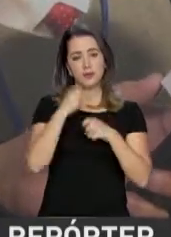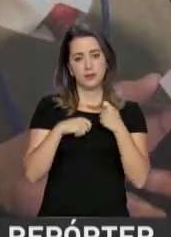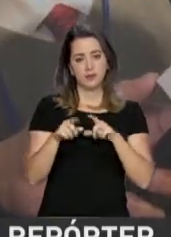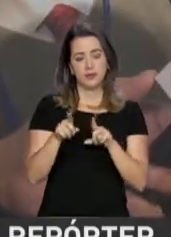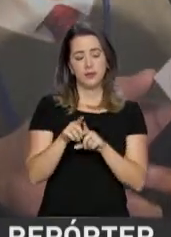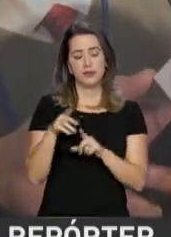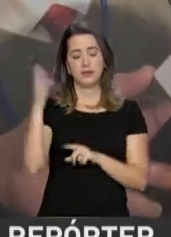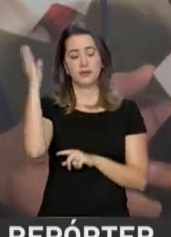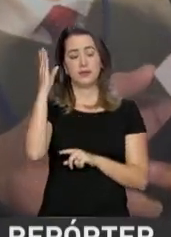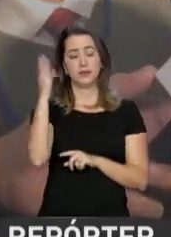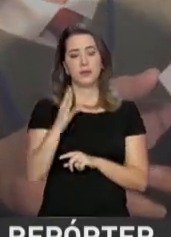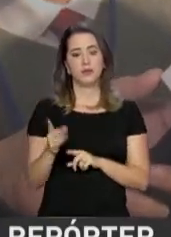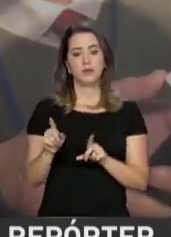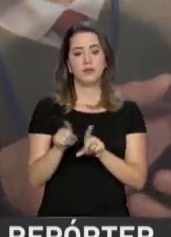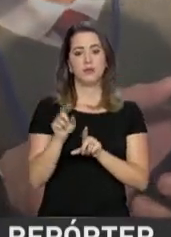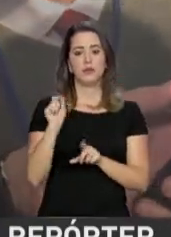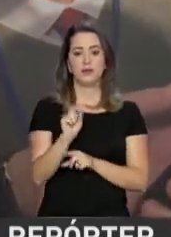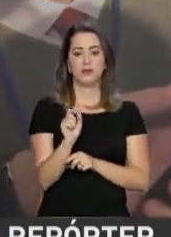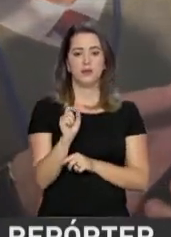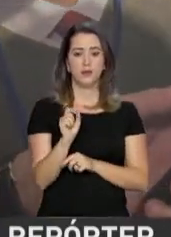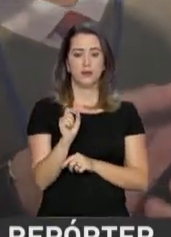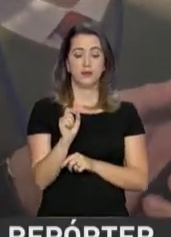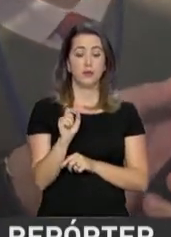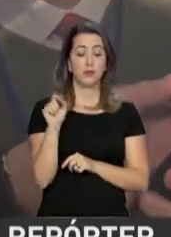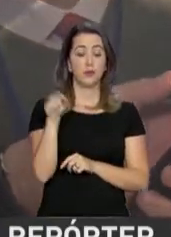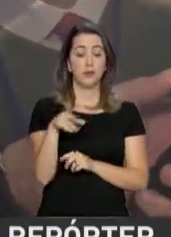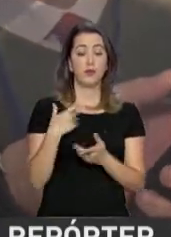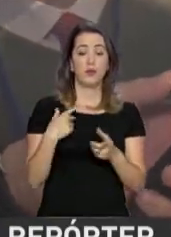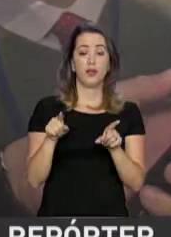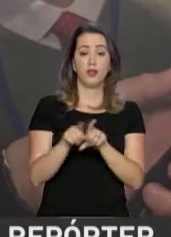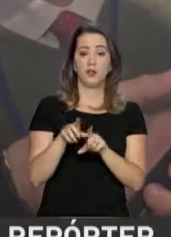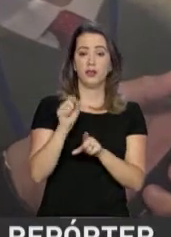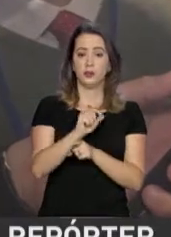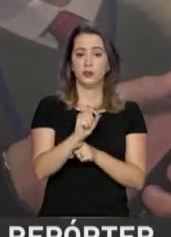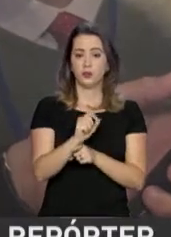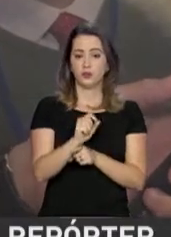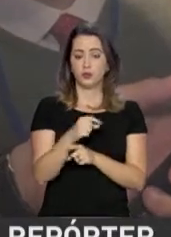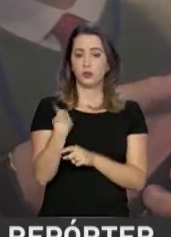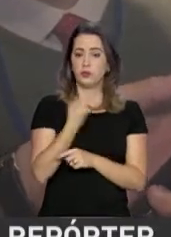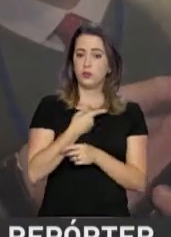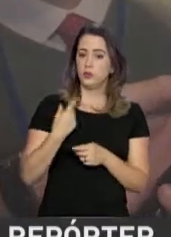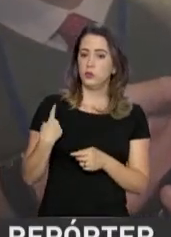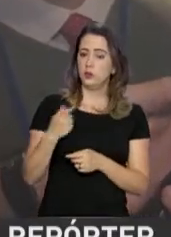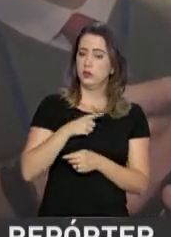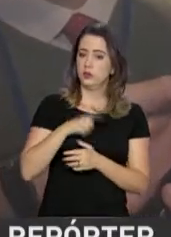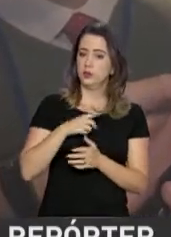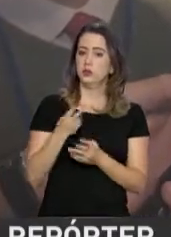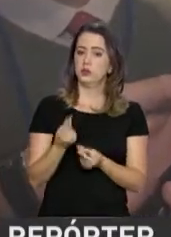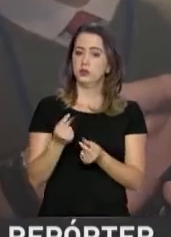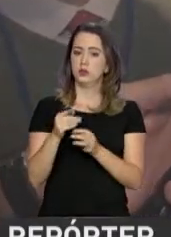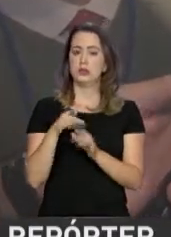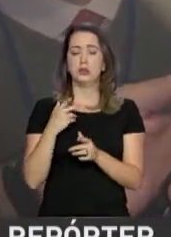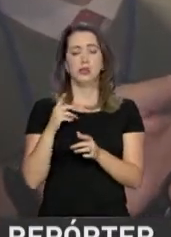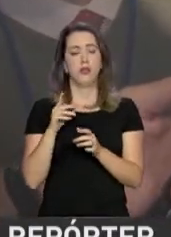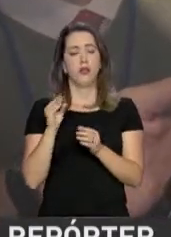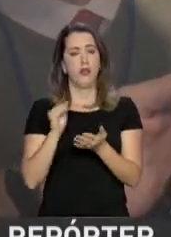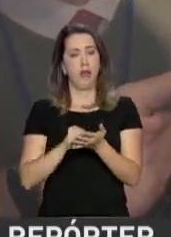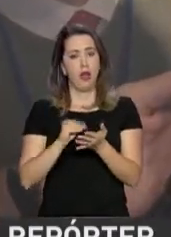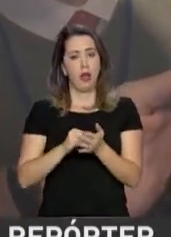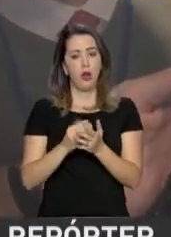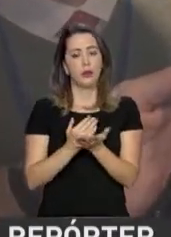isso impacta é as perspectivas de investimento principalmente nós ainda temos um nível de ociosidade levado